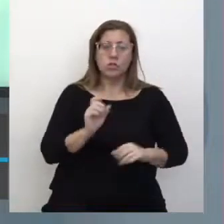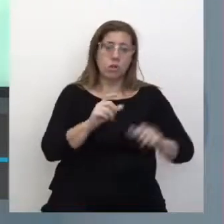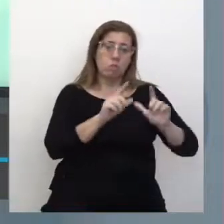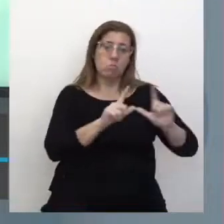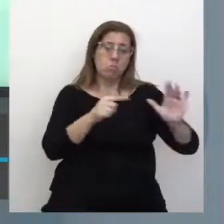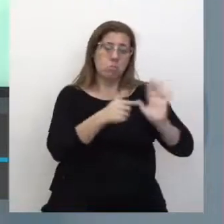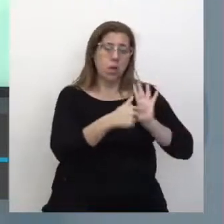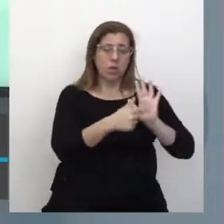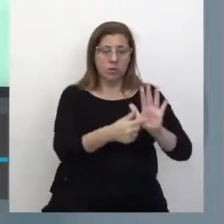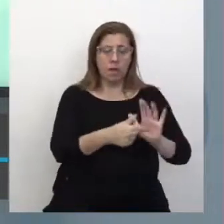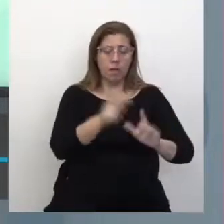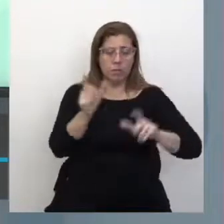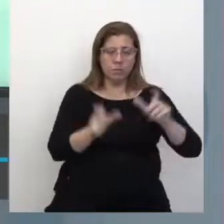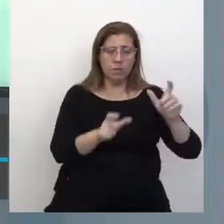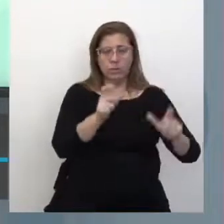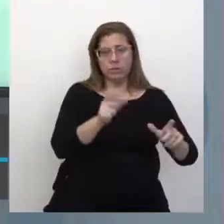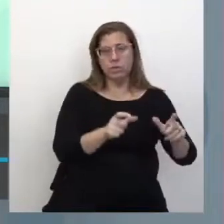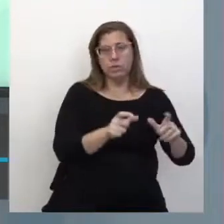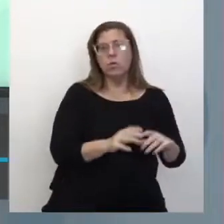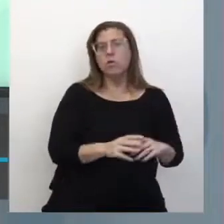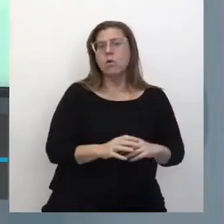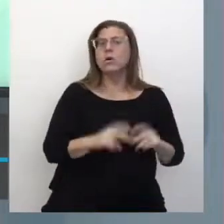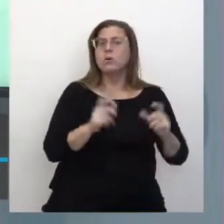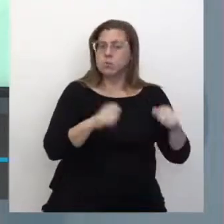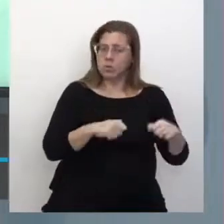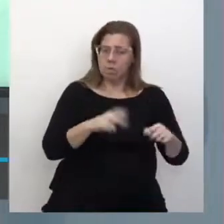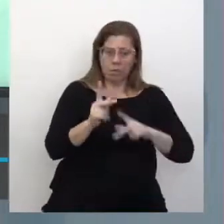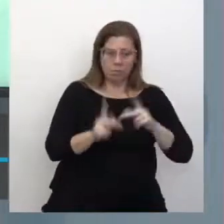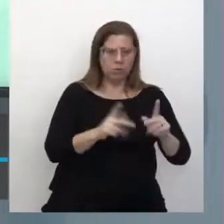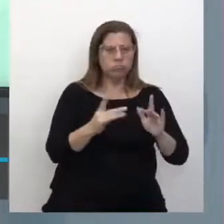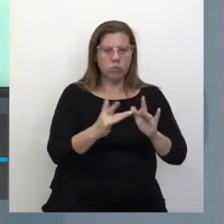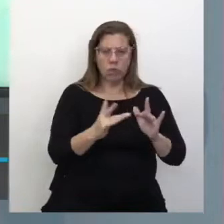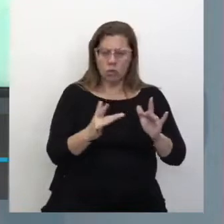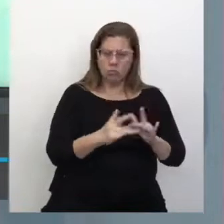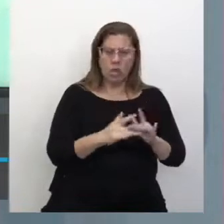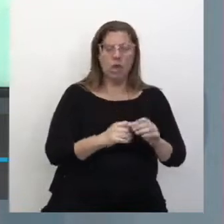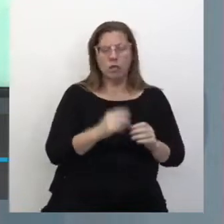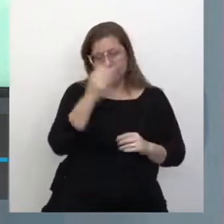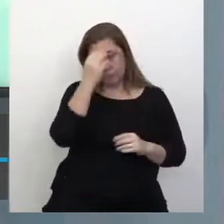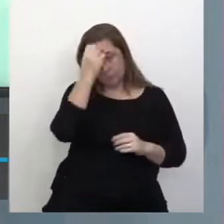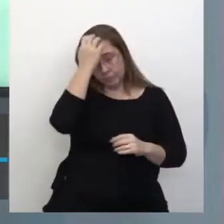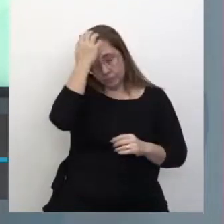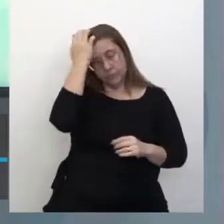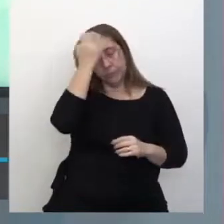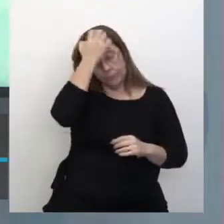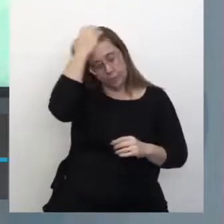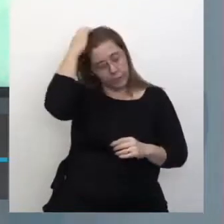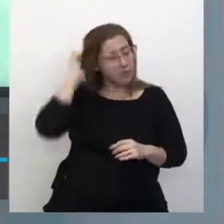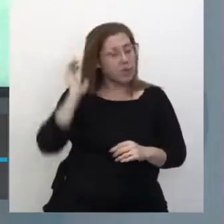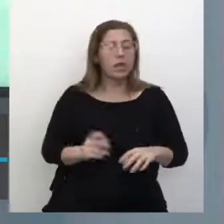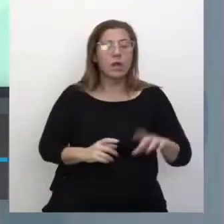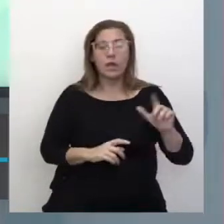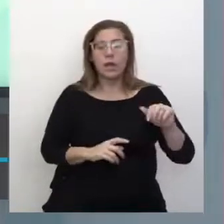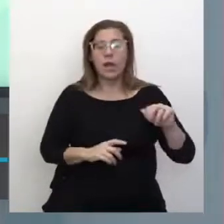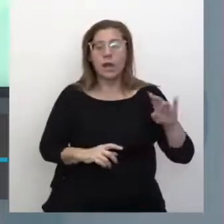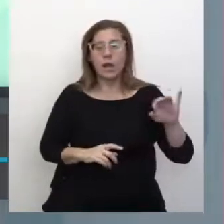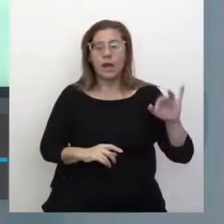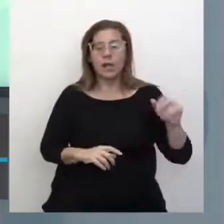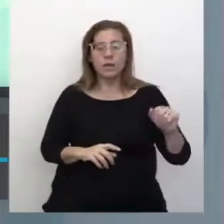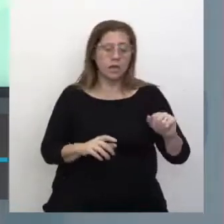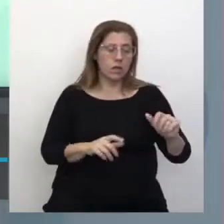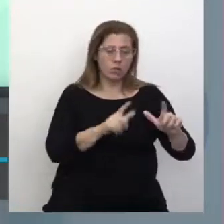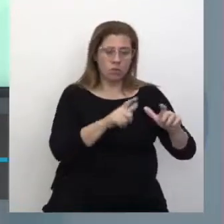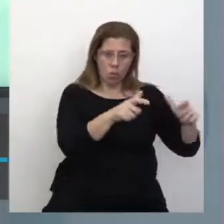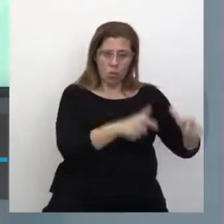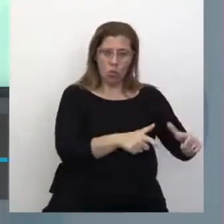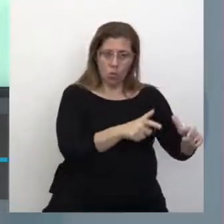mostrar para as pessoas, ou possibilitar que a população tenha acesso a essas obras, a galeria geralmente também é um espaço que, além de ser um espaço